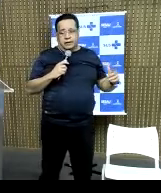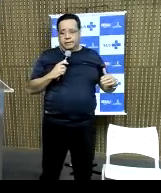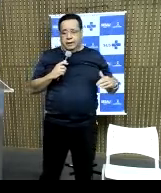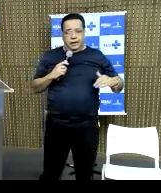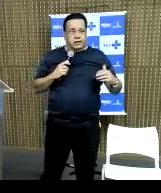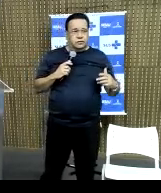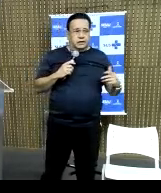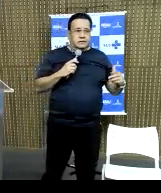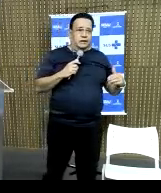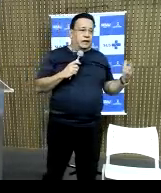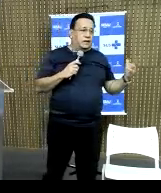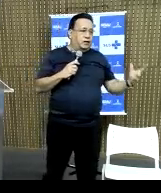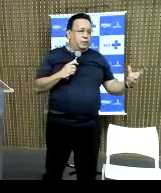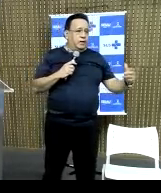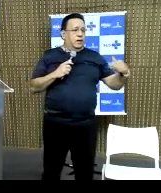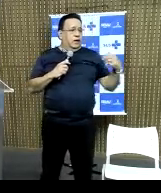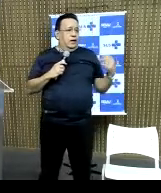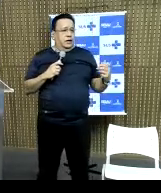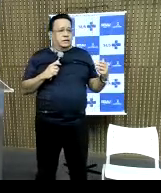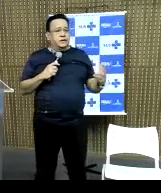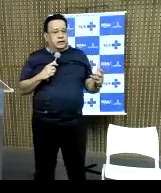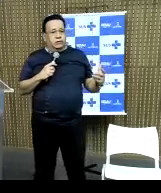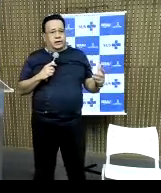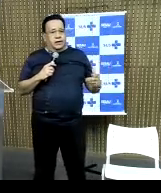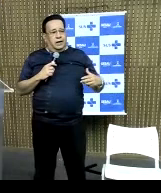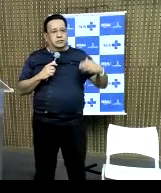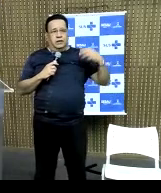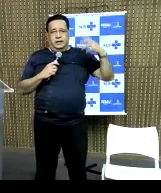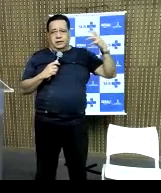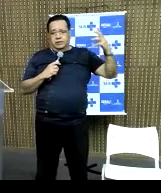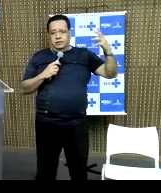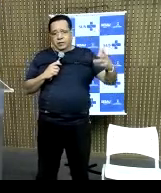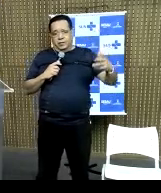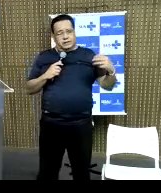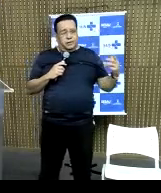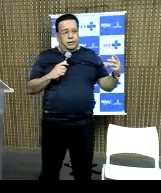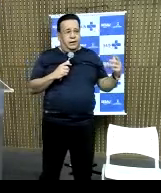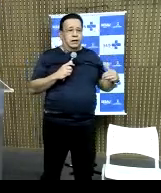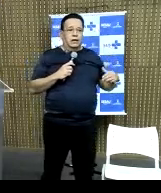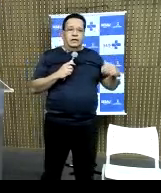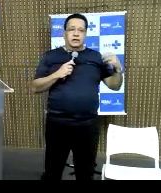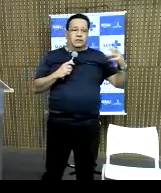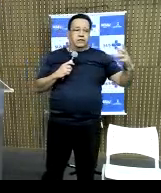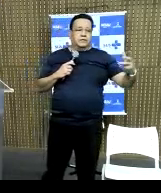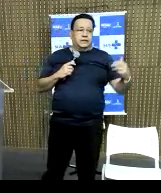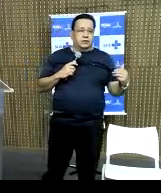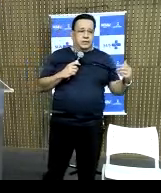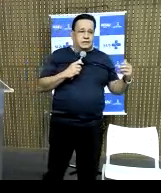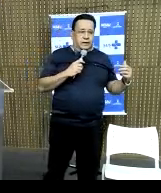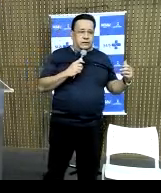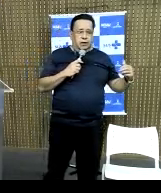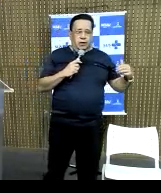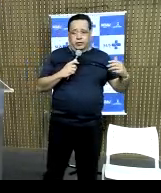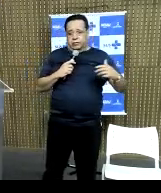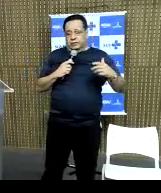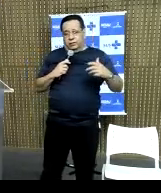também, né? Isso quer dizer que a equipe ela entendeu o recado, entendeu da forma de trabalhar, entendeu a forma de atender o